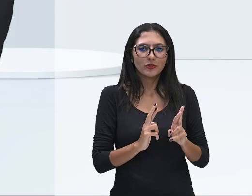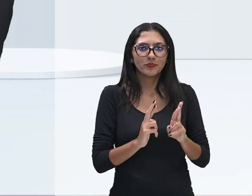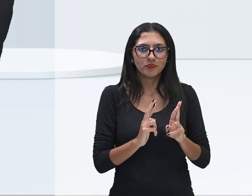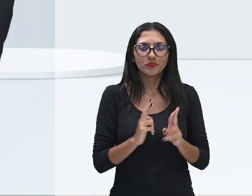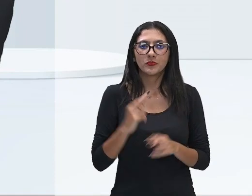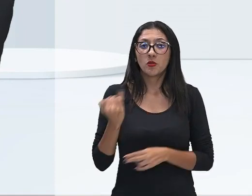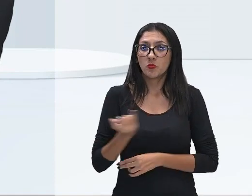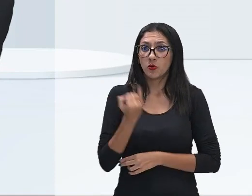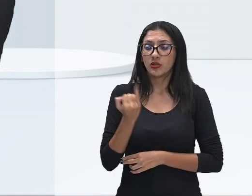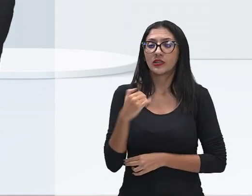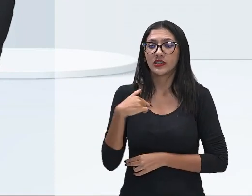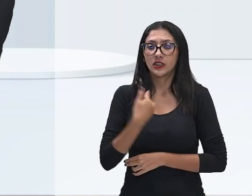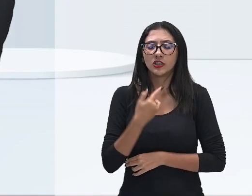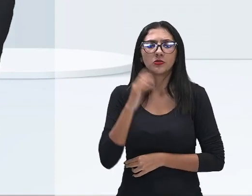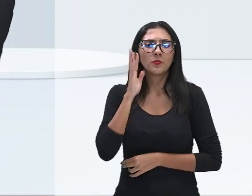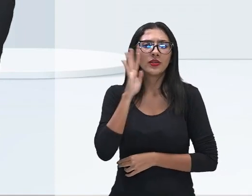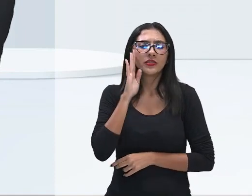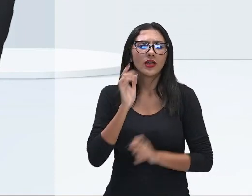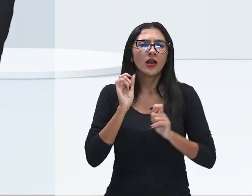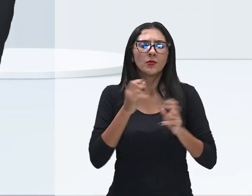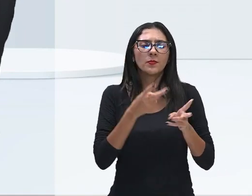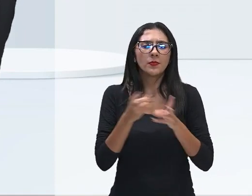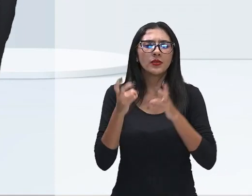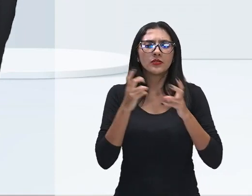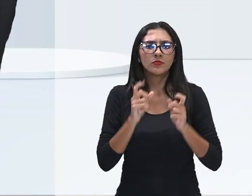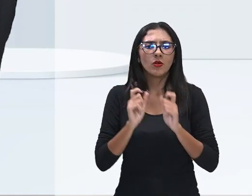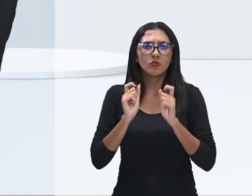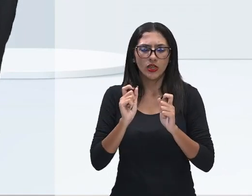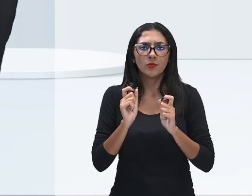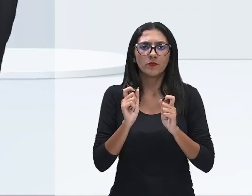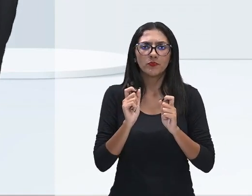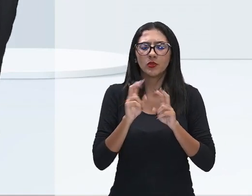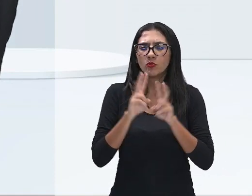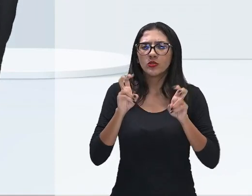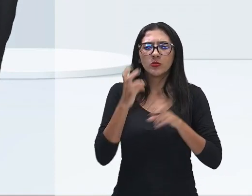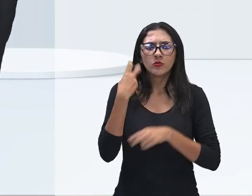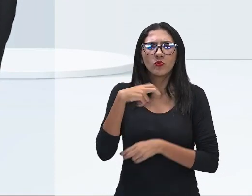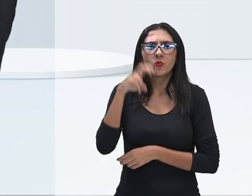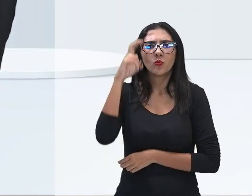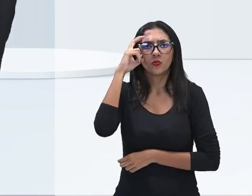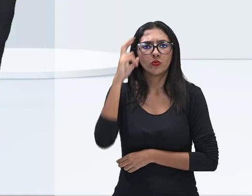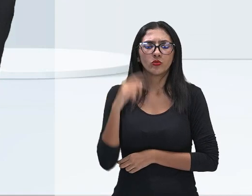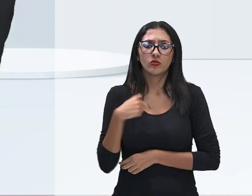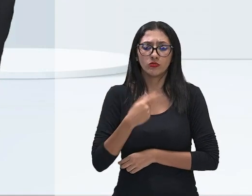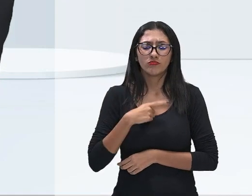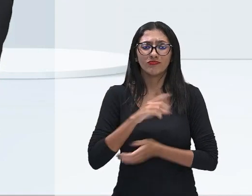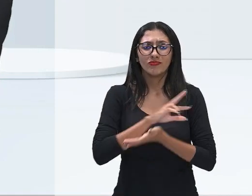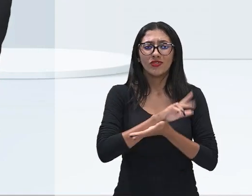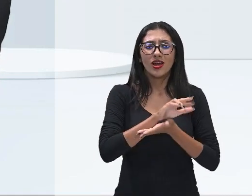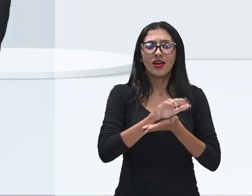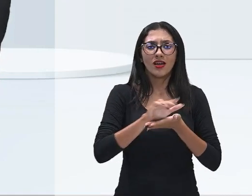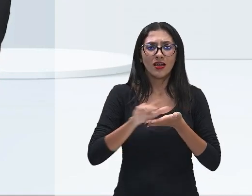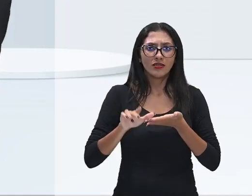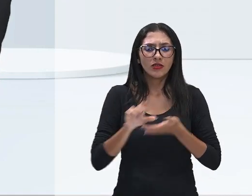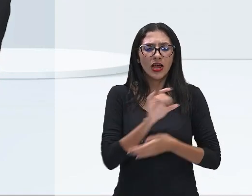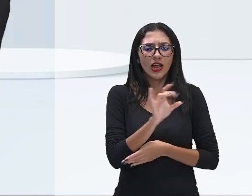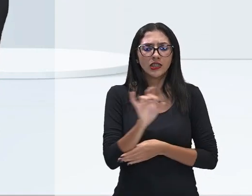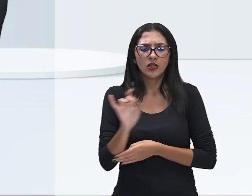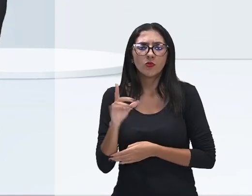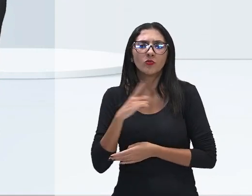sempre pensar e perceber o seguinte: culturalmente, somos diversos. Cada um tem a